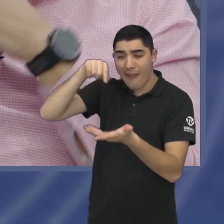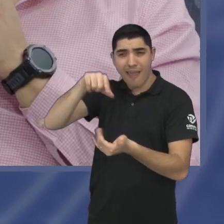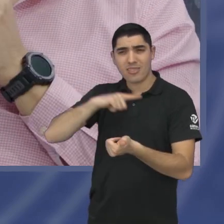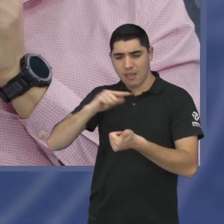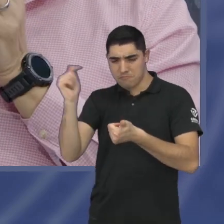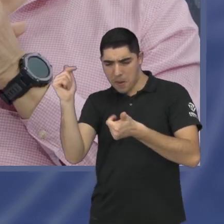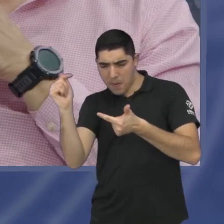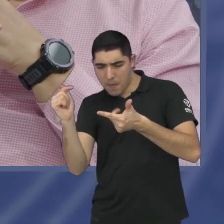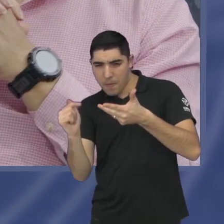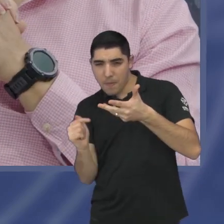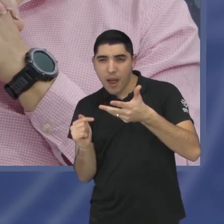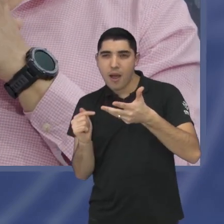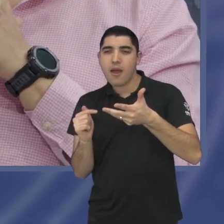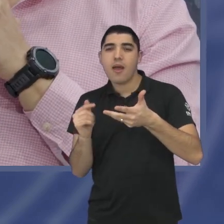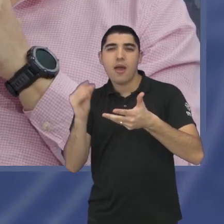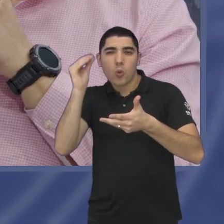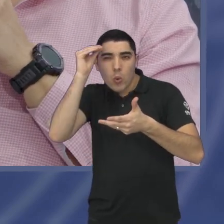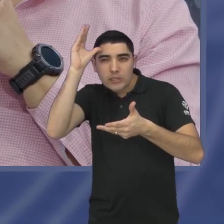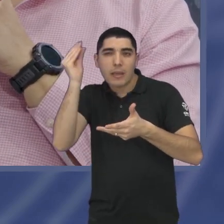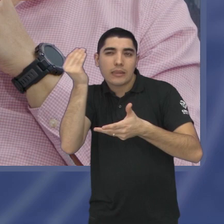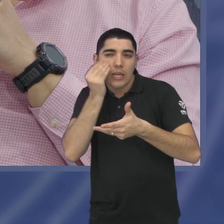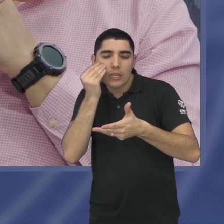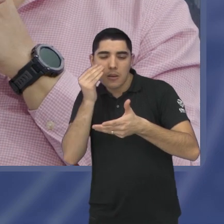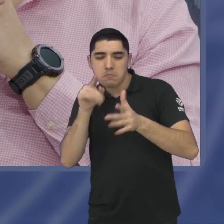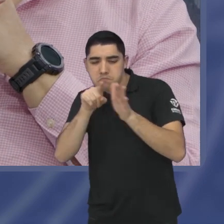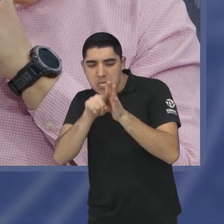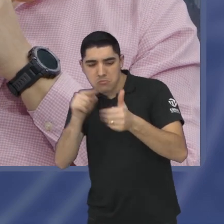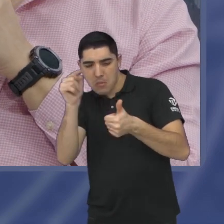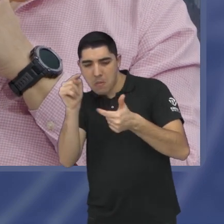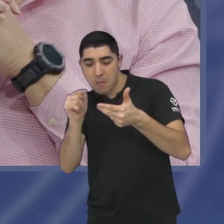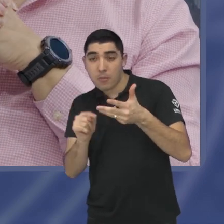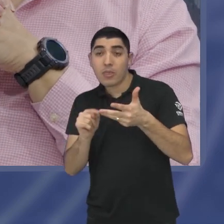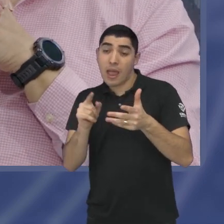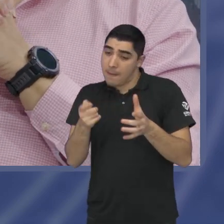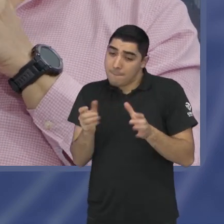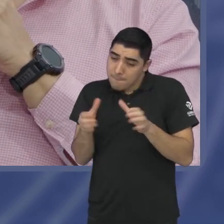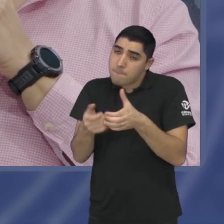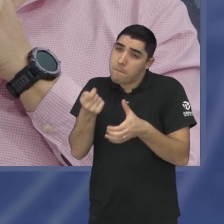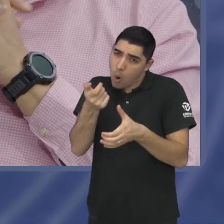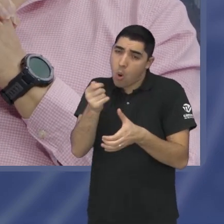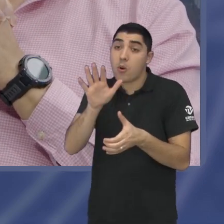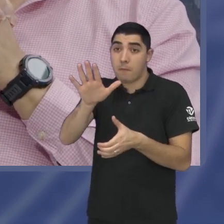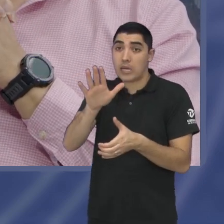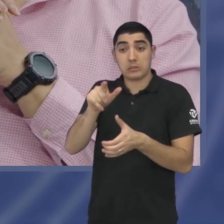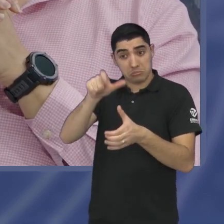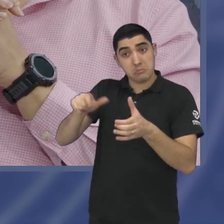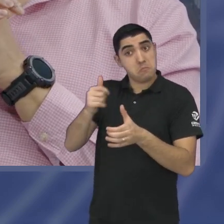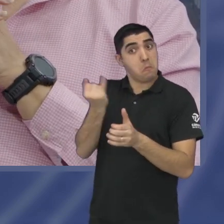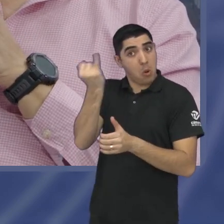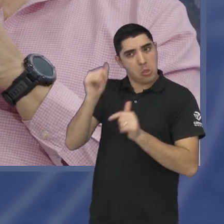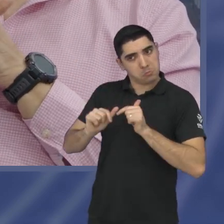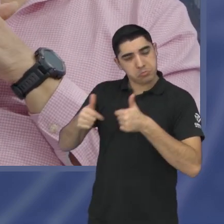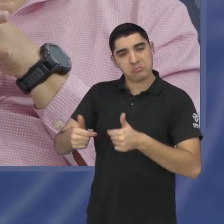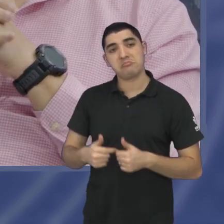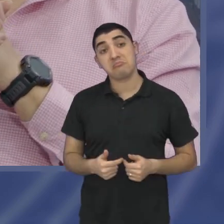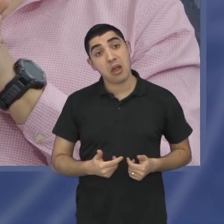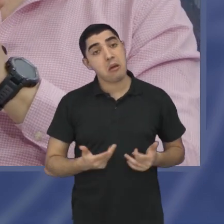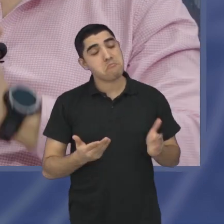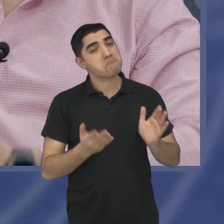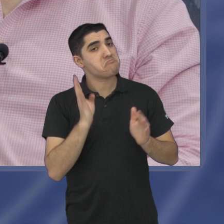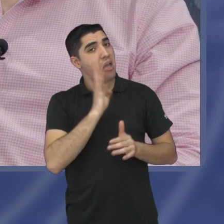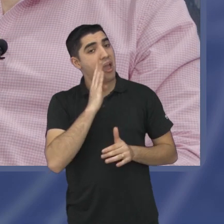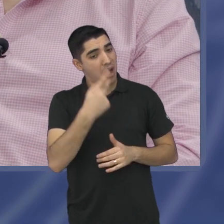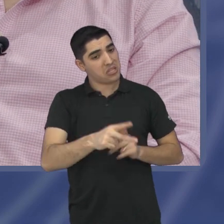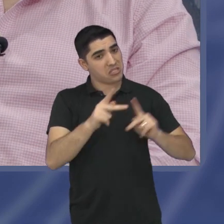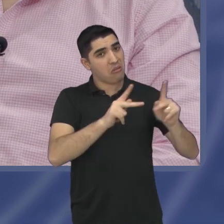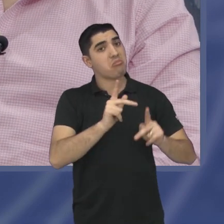do conhecimento. Então, nós estamos, embora poucos, estamos bem situados aí. Bacana, São José dos Campos também sendo representada aqui.